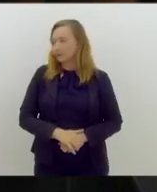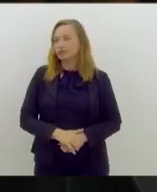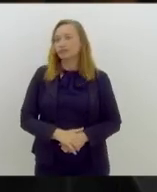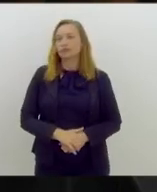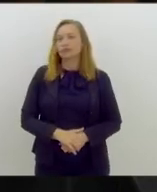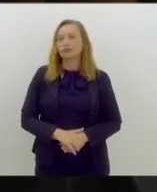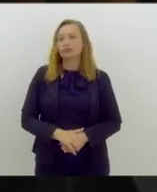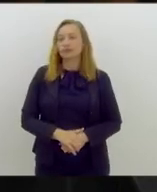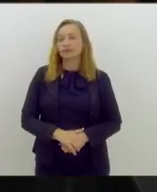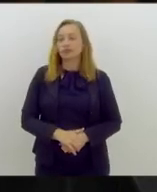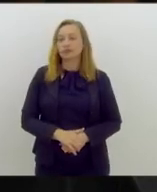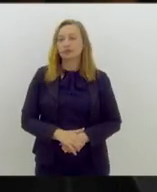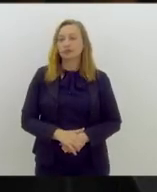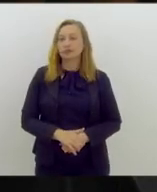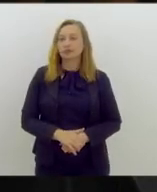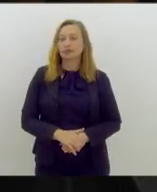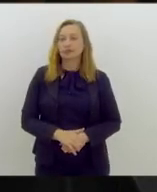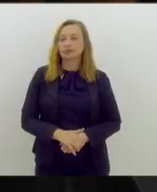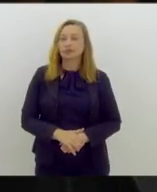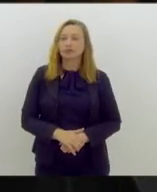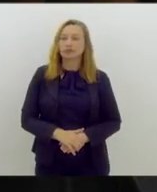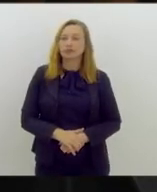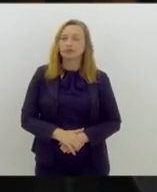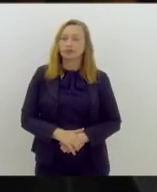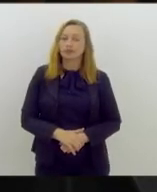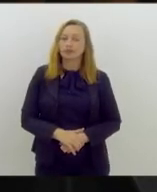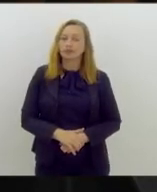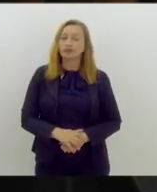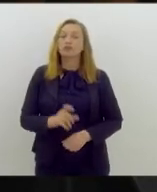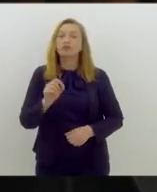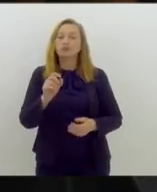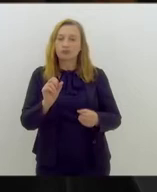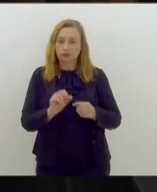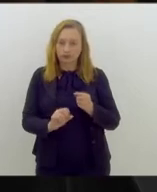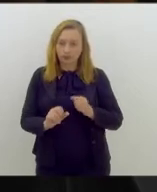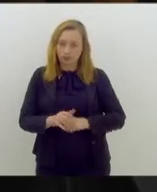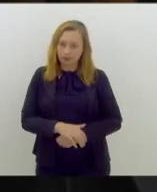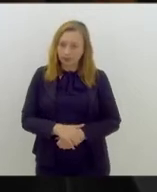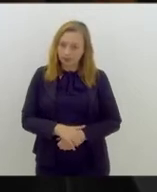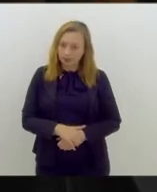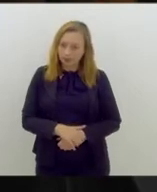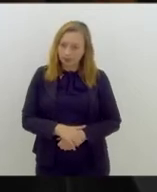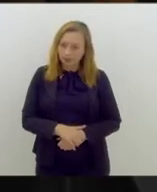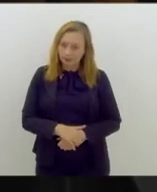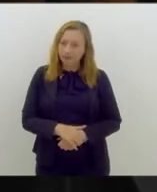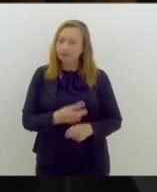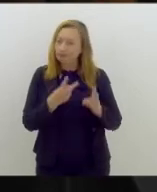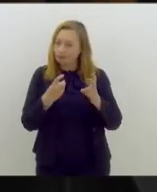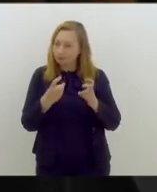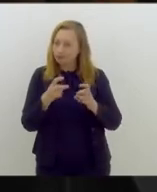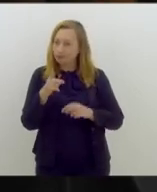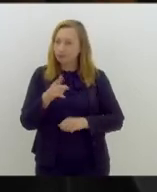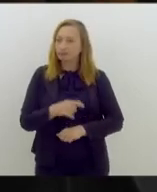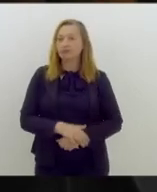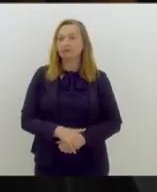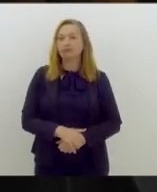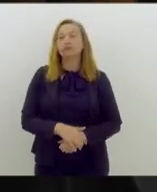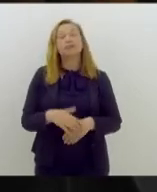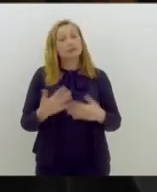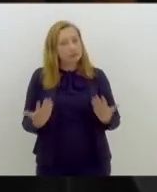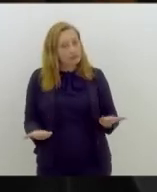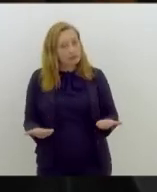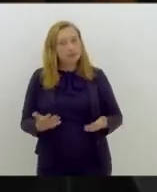as suas origens e o que fazem basta verificar isso então